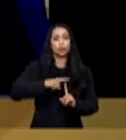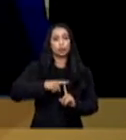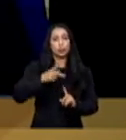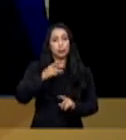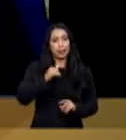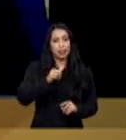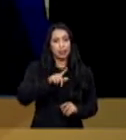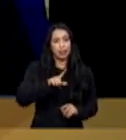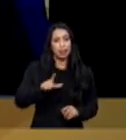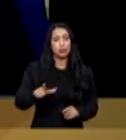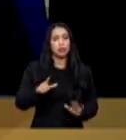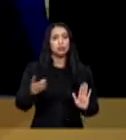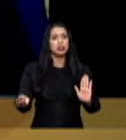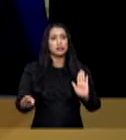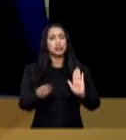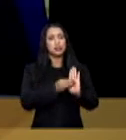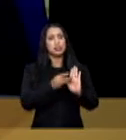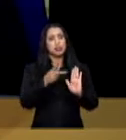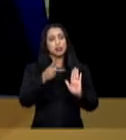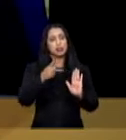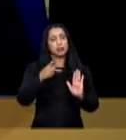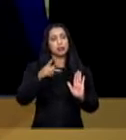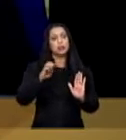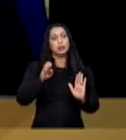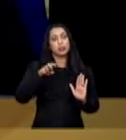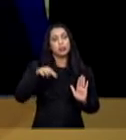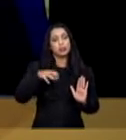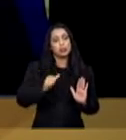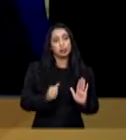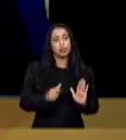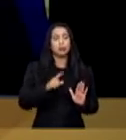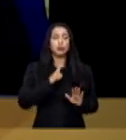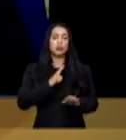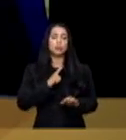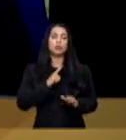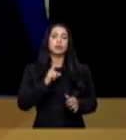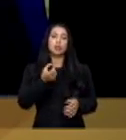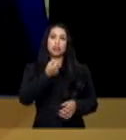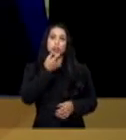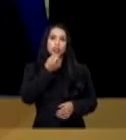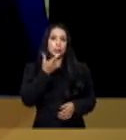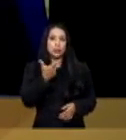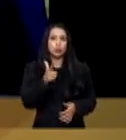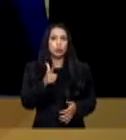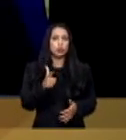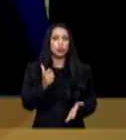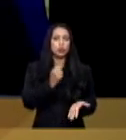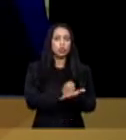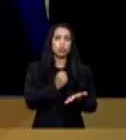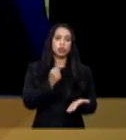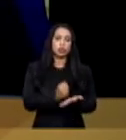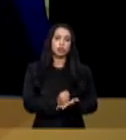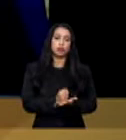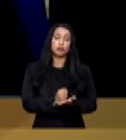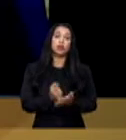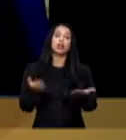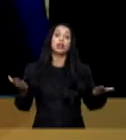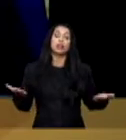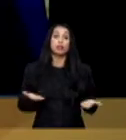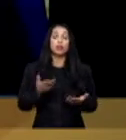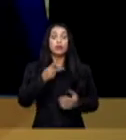pena pela importação do medicamento sem registro. E aqui abro um novo tópico intitulado